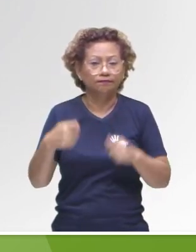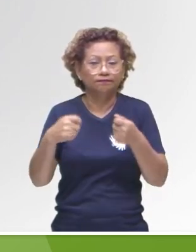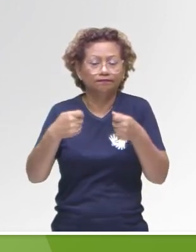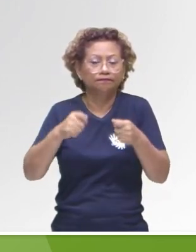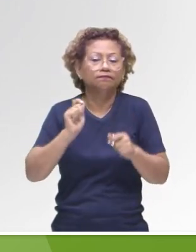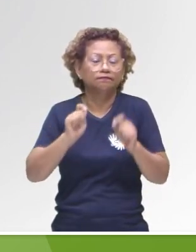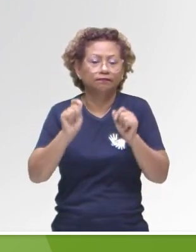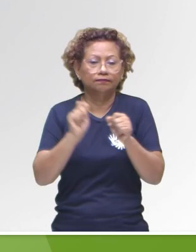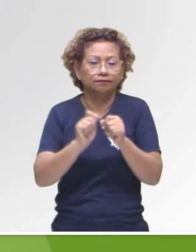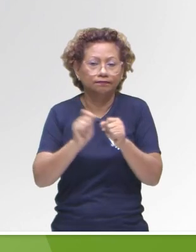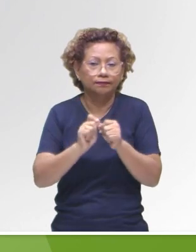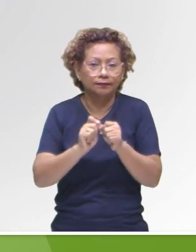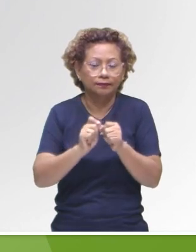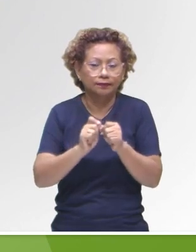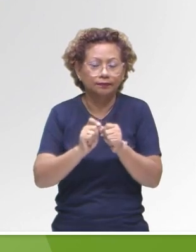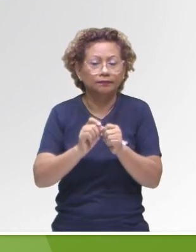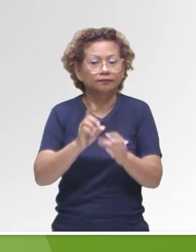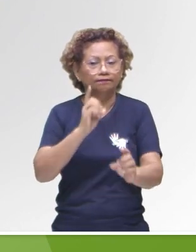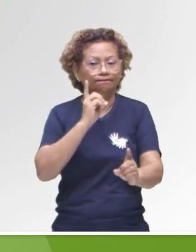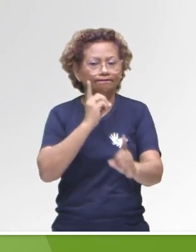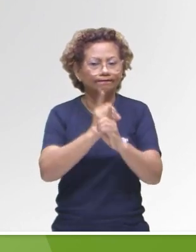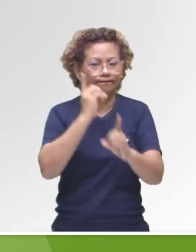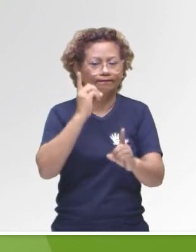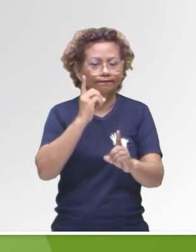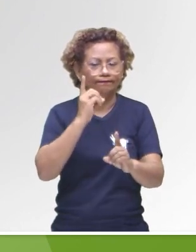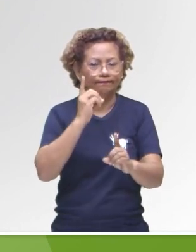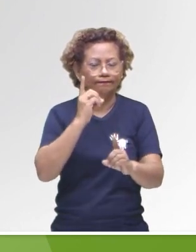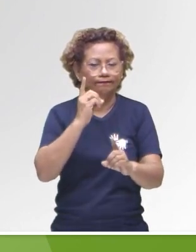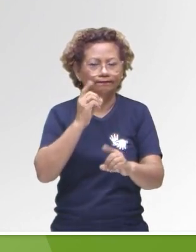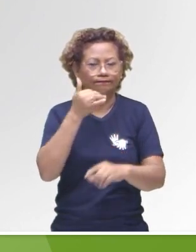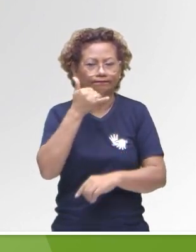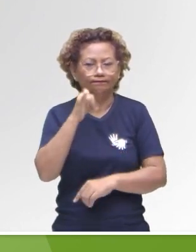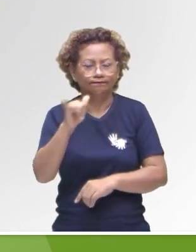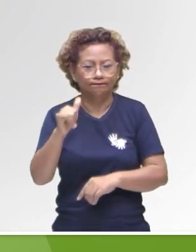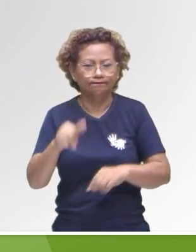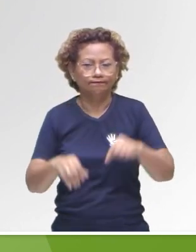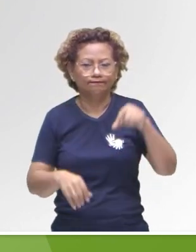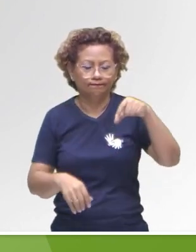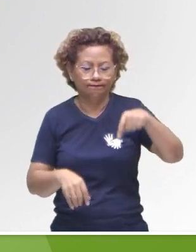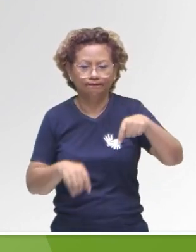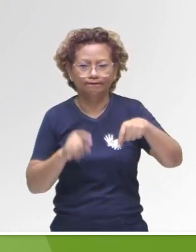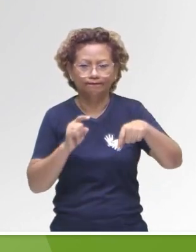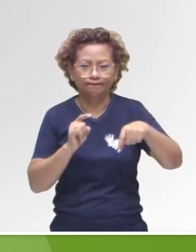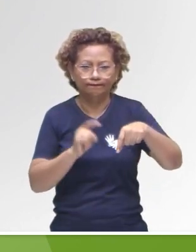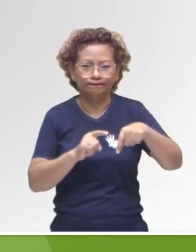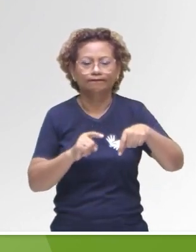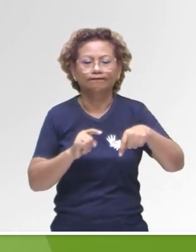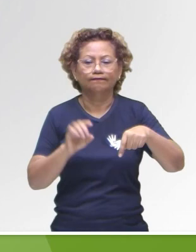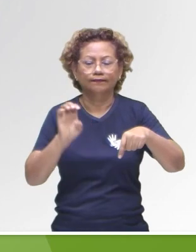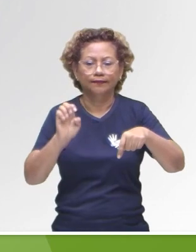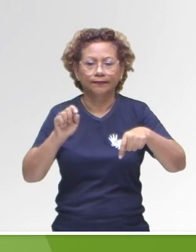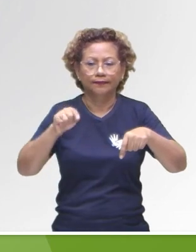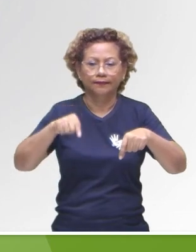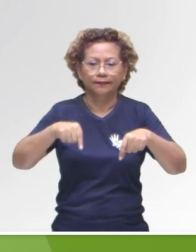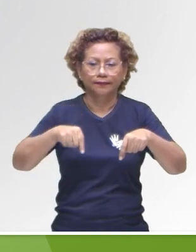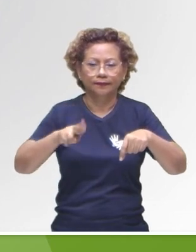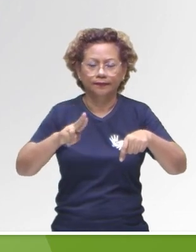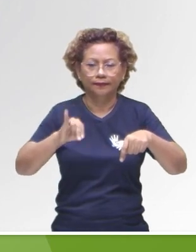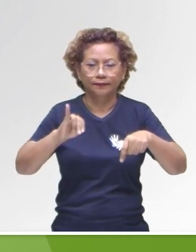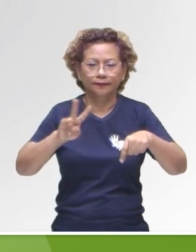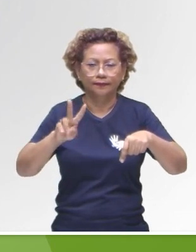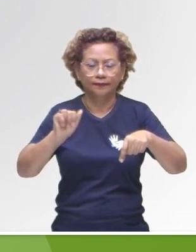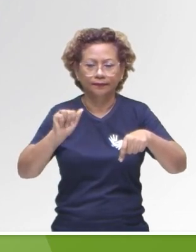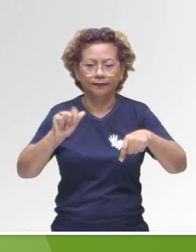que achar a capacitância equivalente. Nesse caso, pessoal, eu só tenho dois